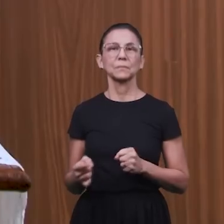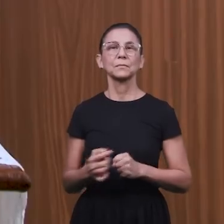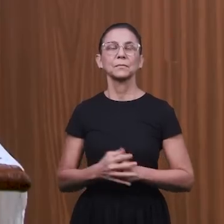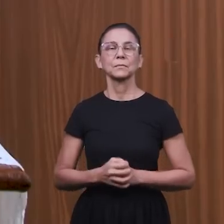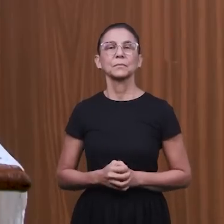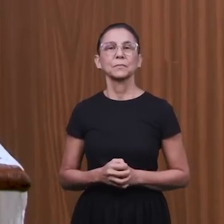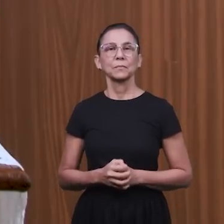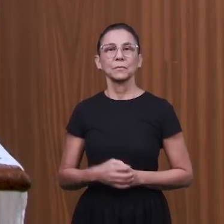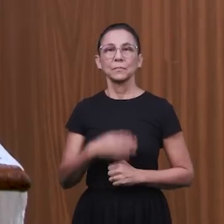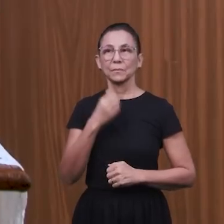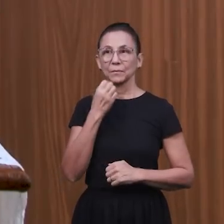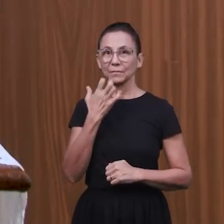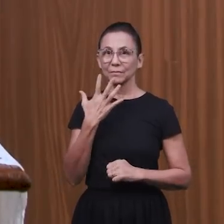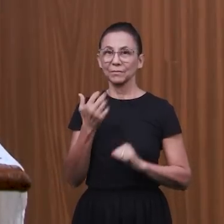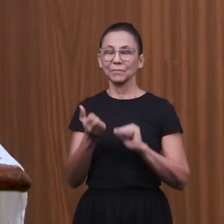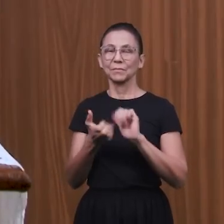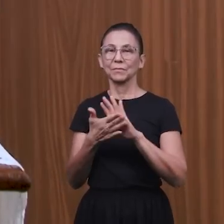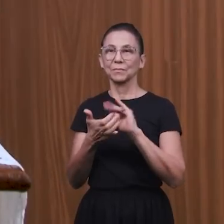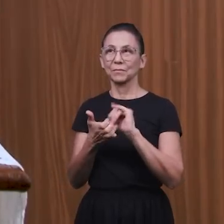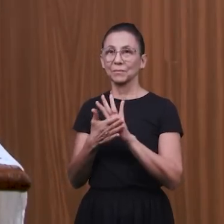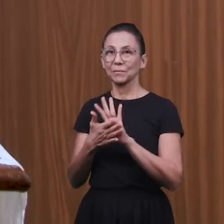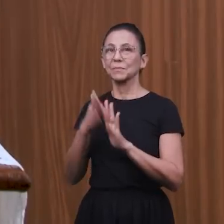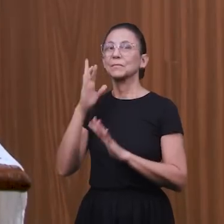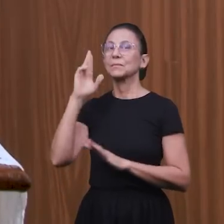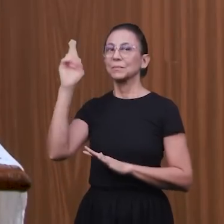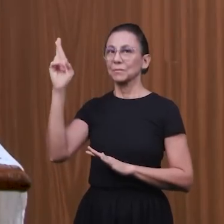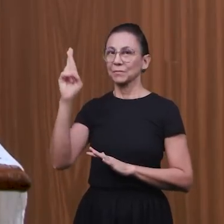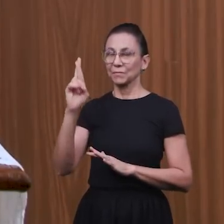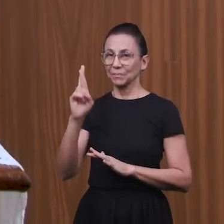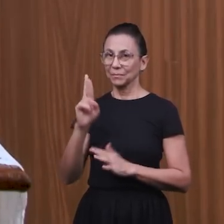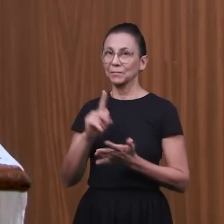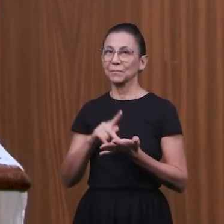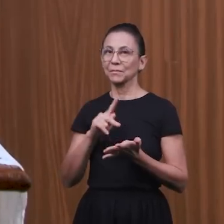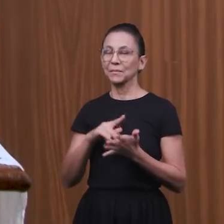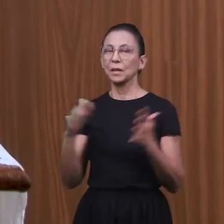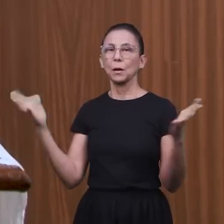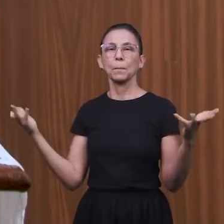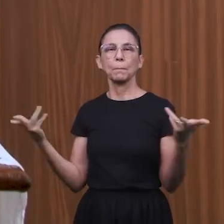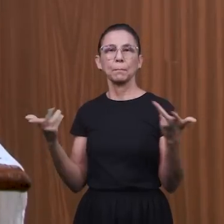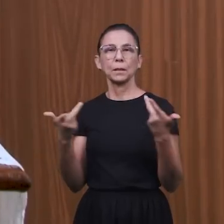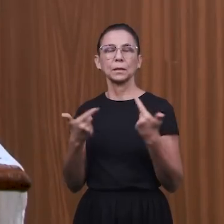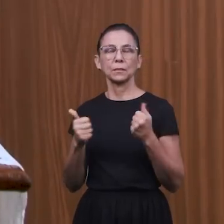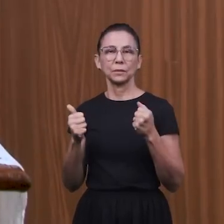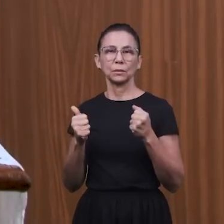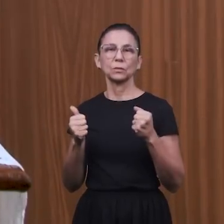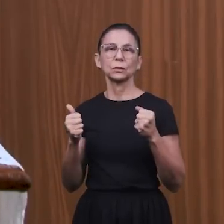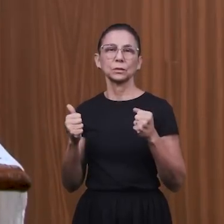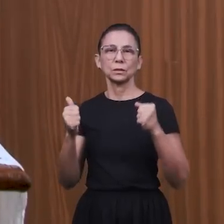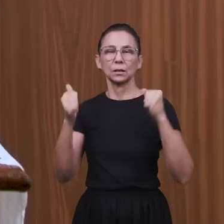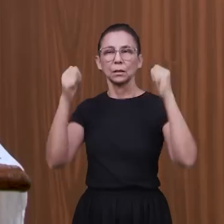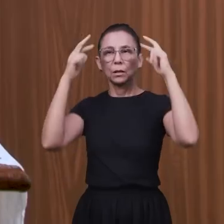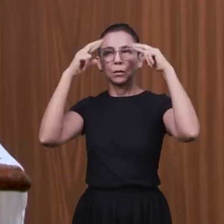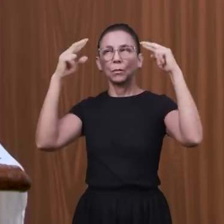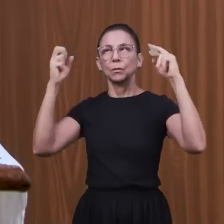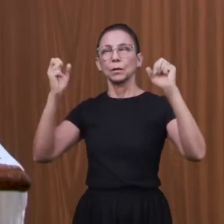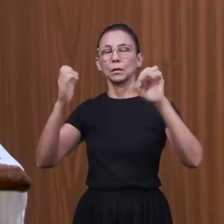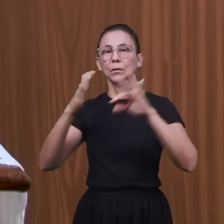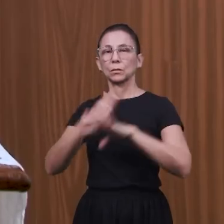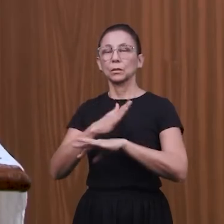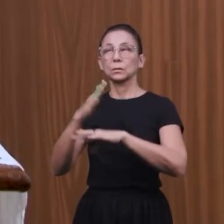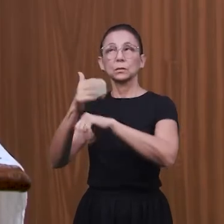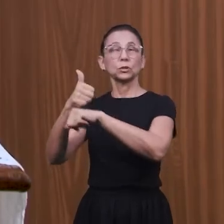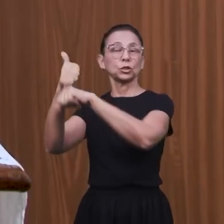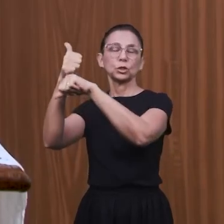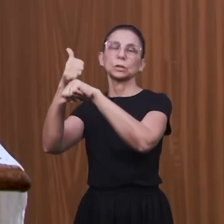Amém, queridos? Como é bom louvarmos ao Senhor, não é? É maravilhoso prestar ao nosso Deus toda a honra e toda a glória, porque só